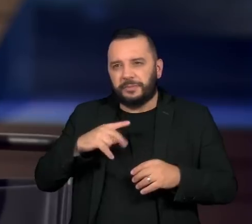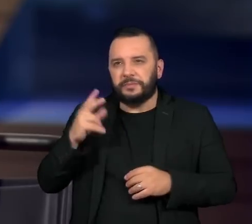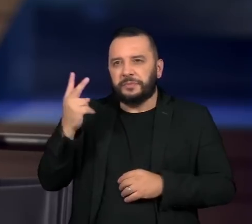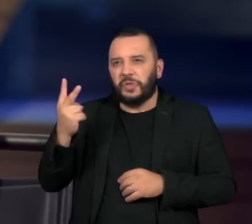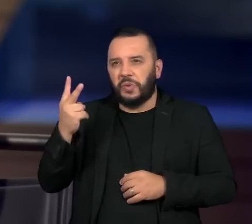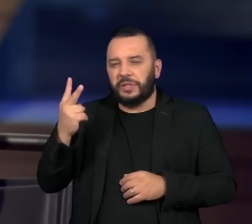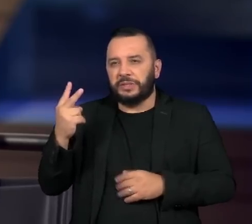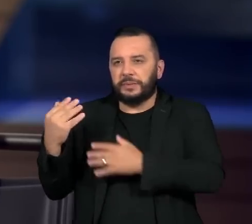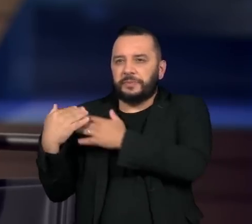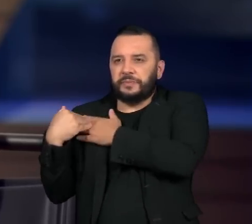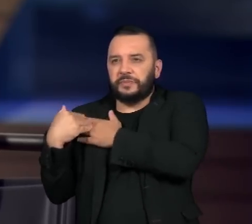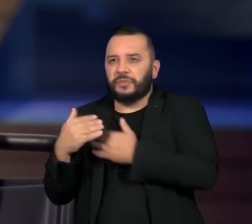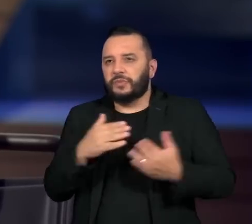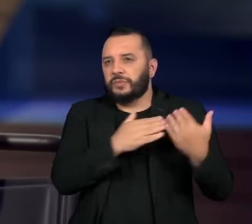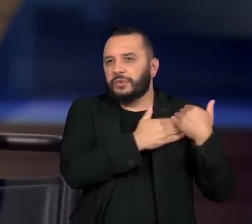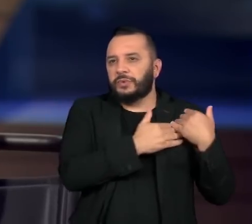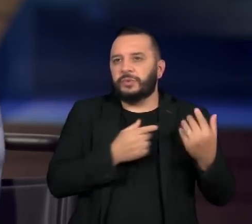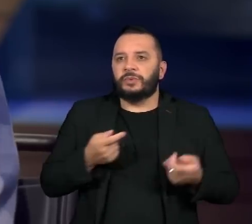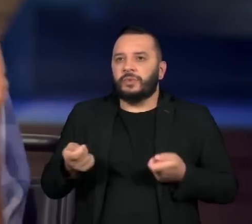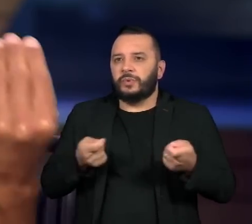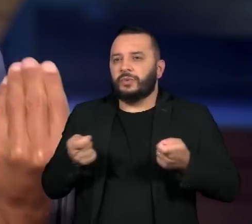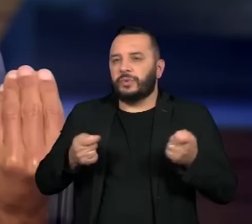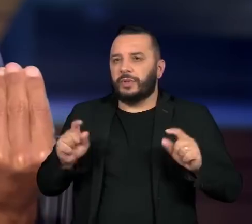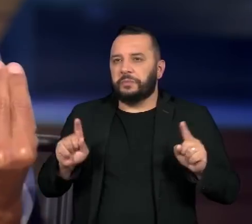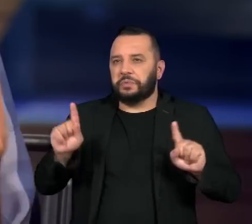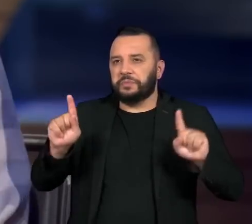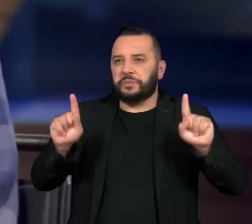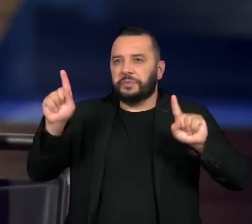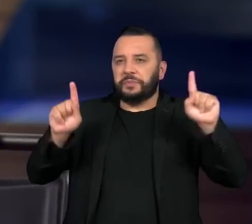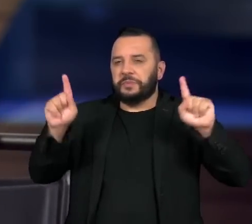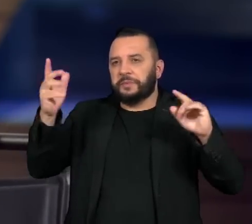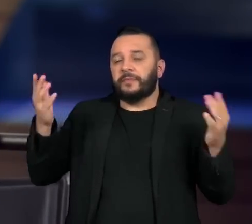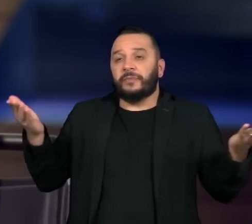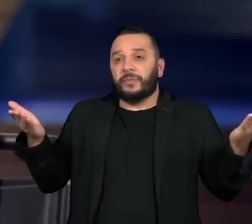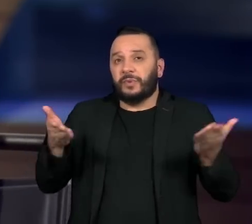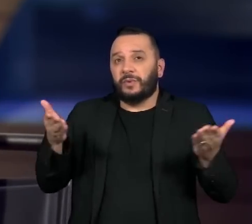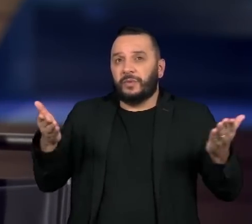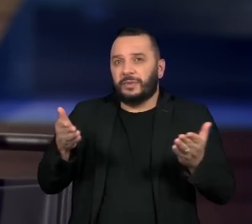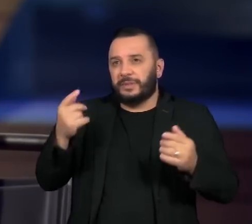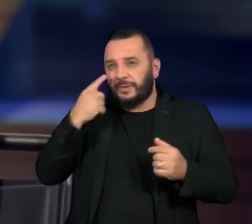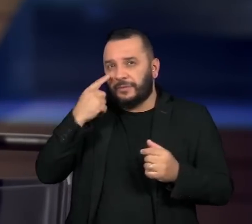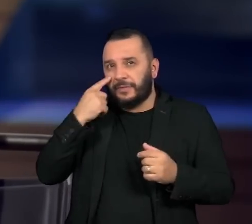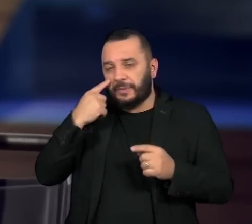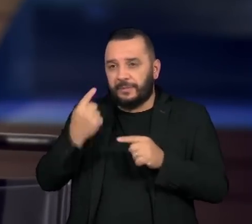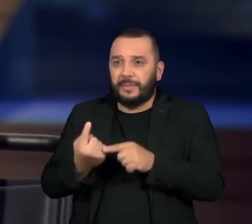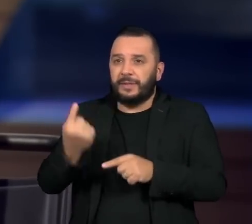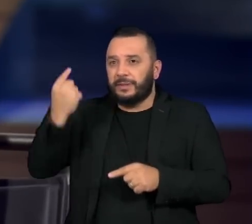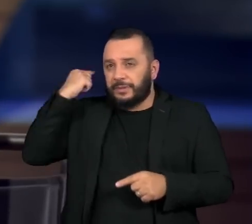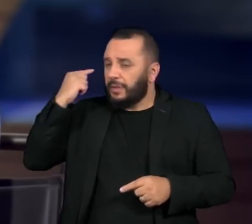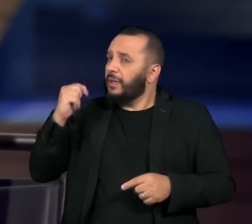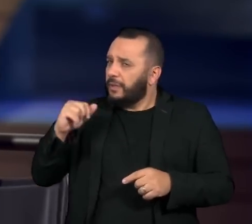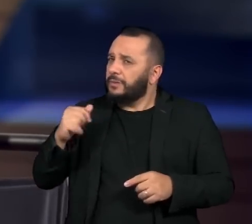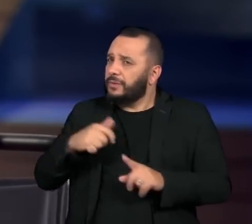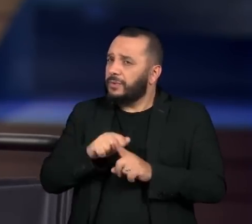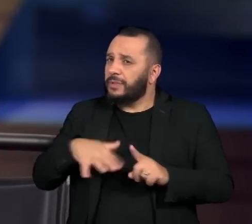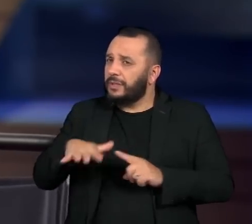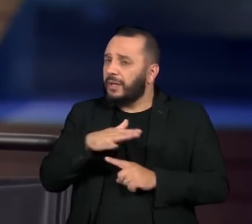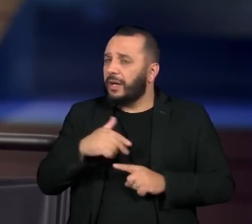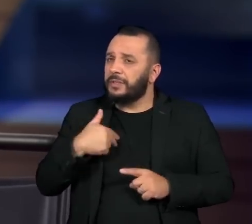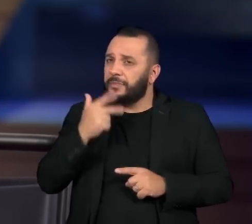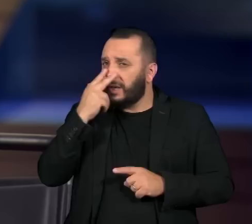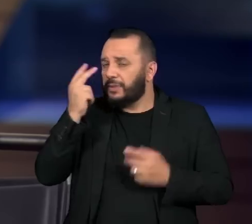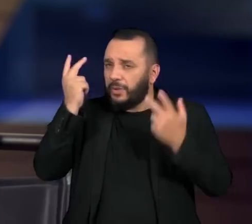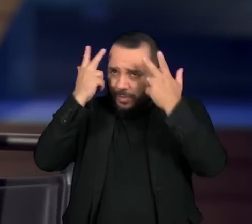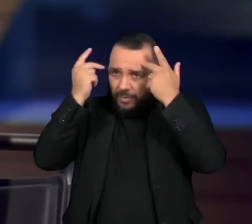maneira, responsáveis controlando essas armas. Hoje, com visão retrospectiva, a gente vê que foi um mundo relativamente estável. E hoje